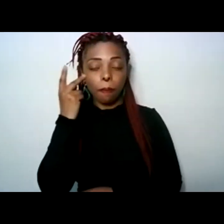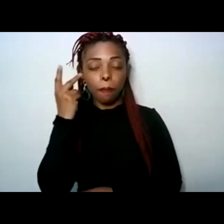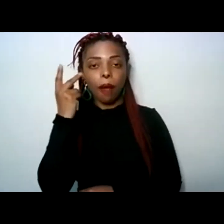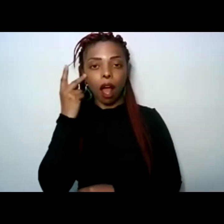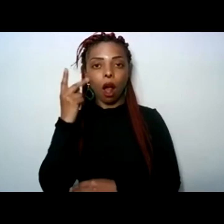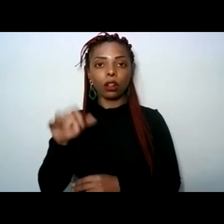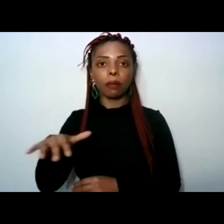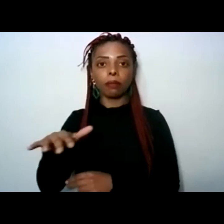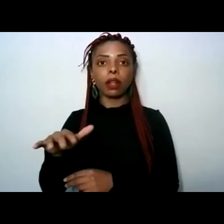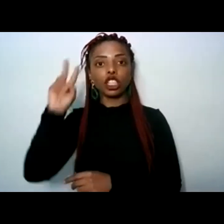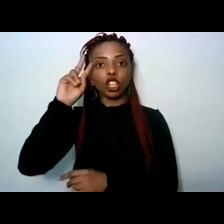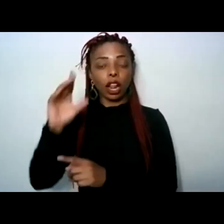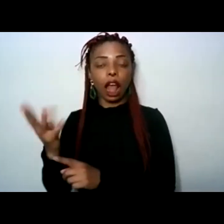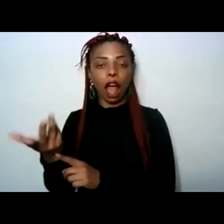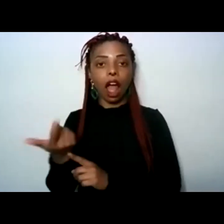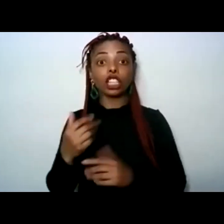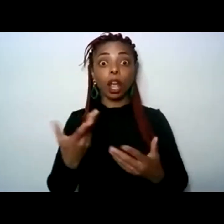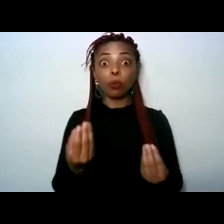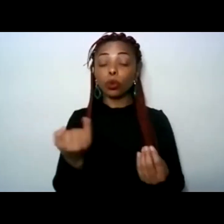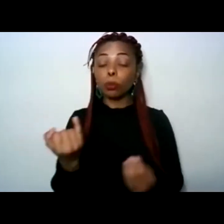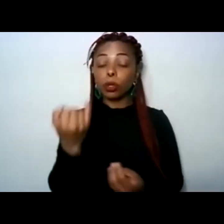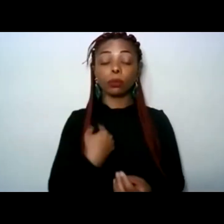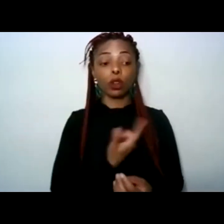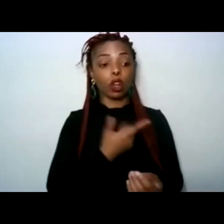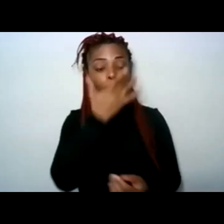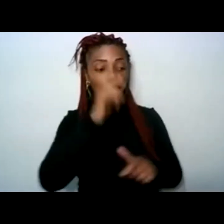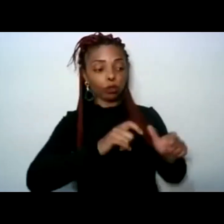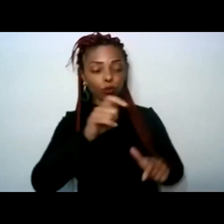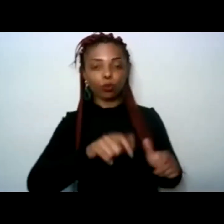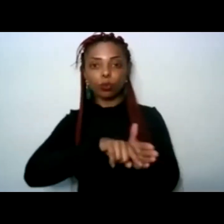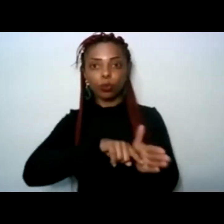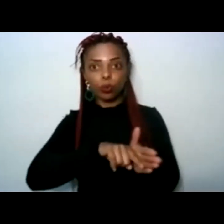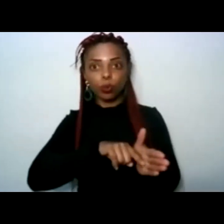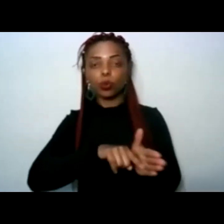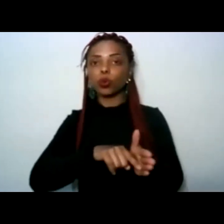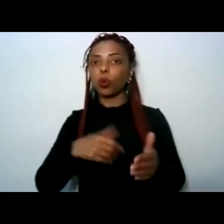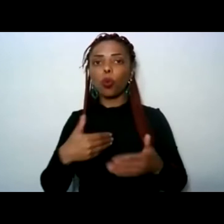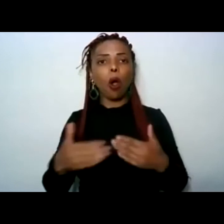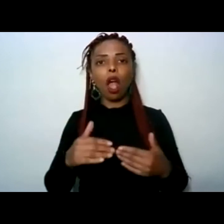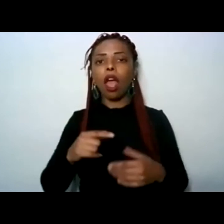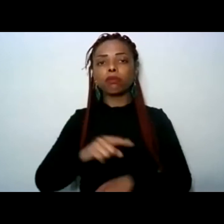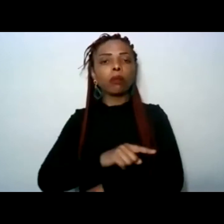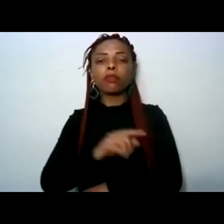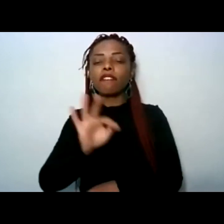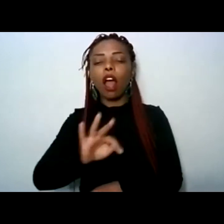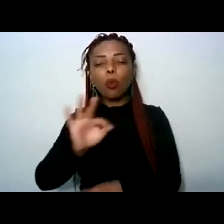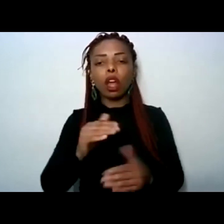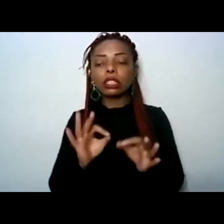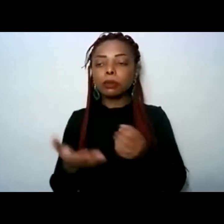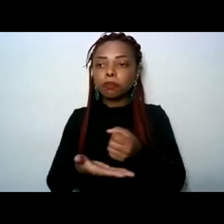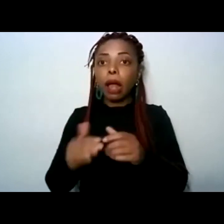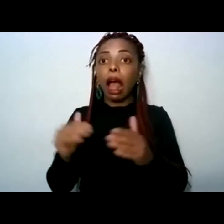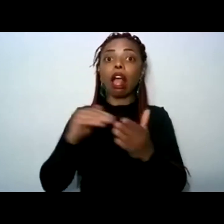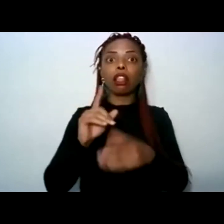os nossos pesquisadores em vários níveis de formação, desde a graduação até o pós-doutorado, para apresentarem suas pesquisas,